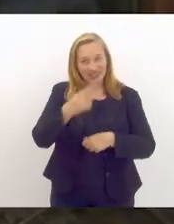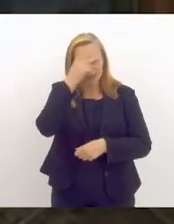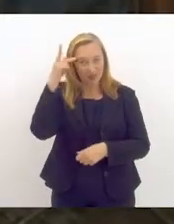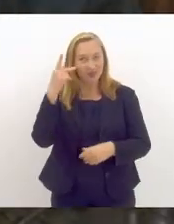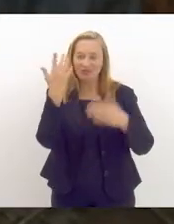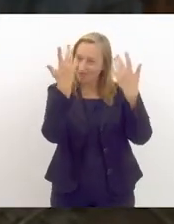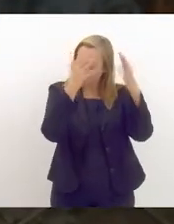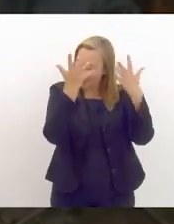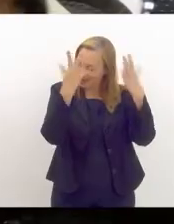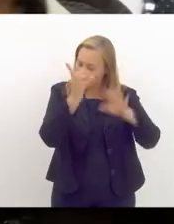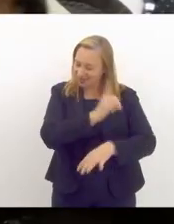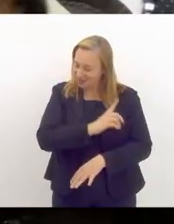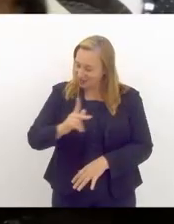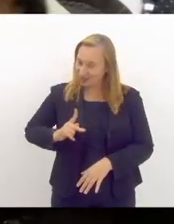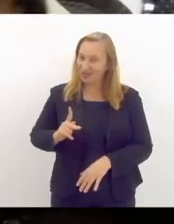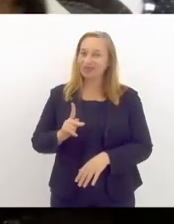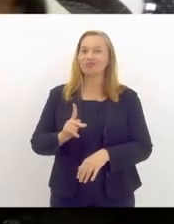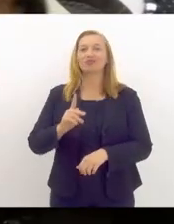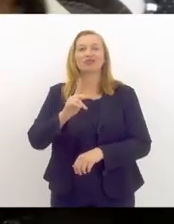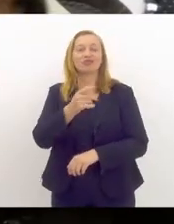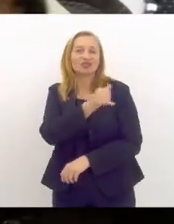à Defensoria do Rio de Janeiro.